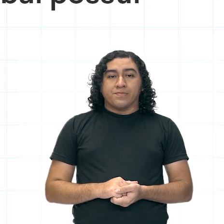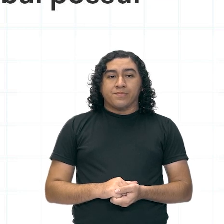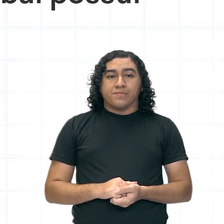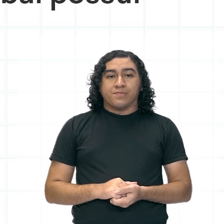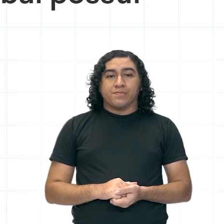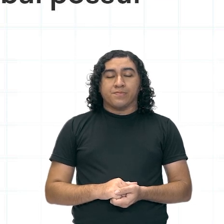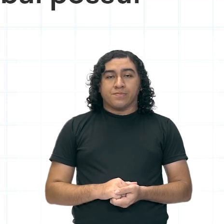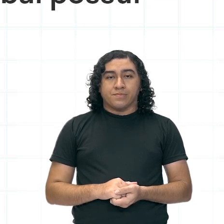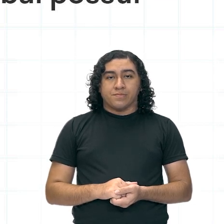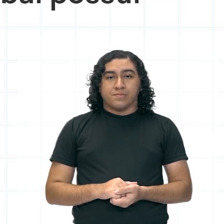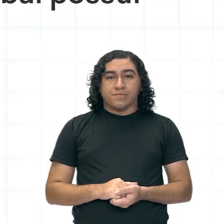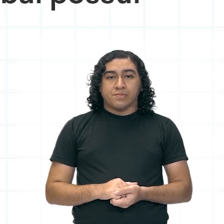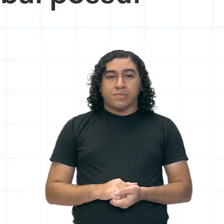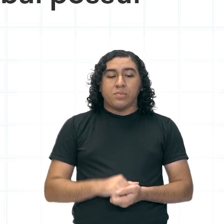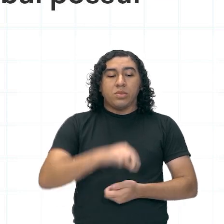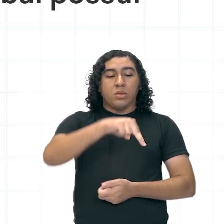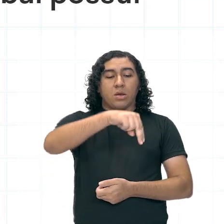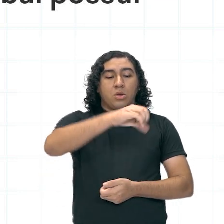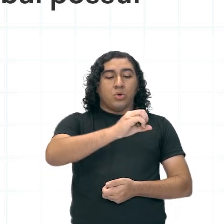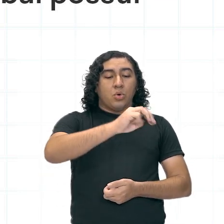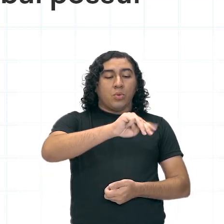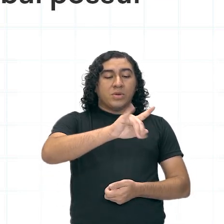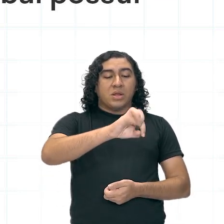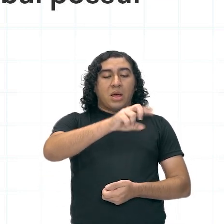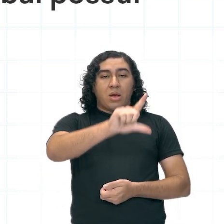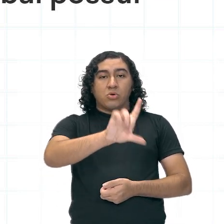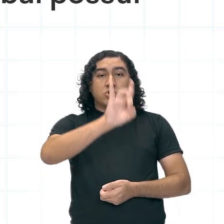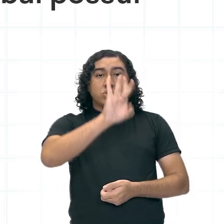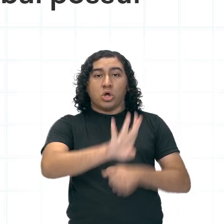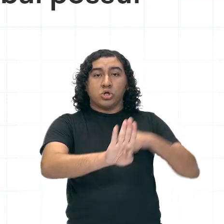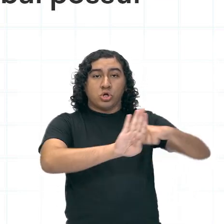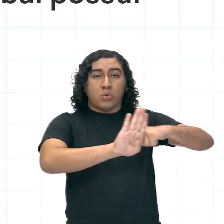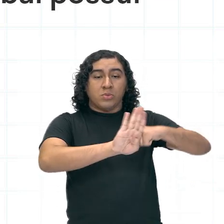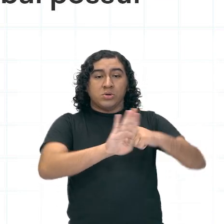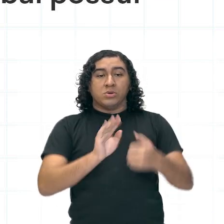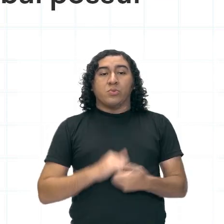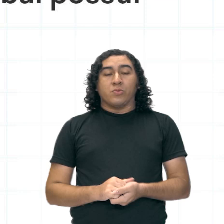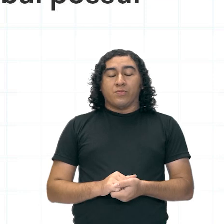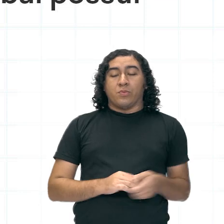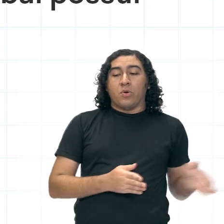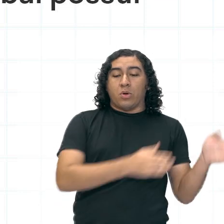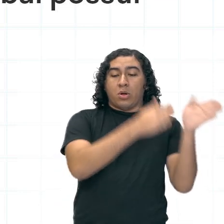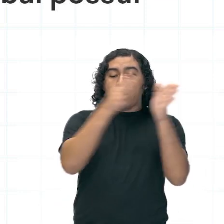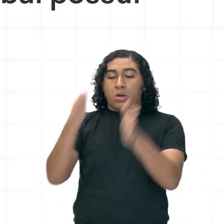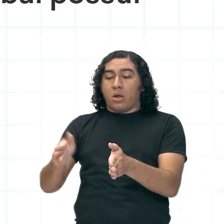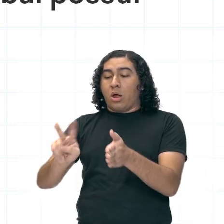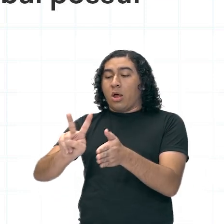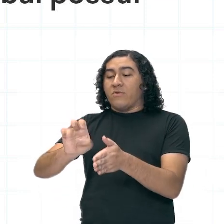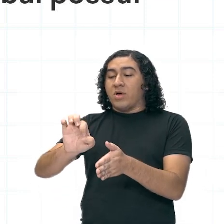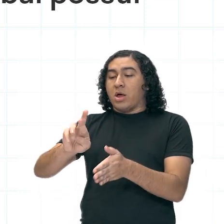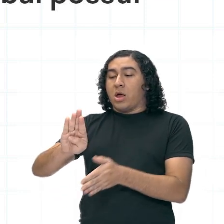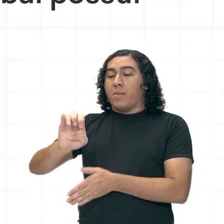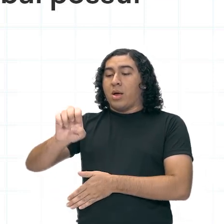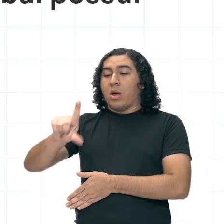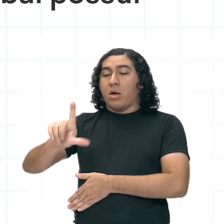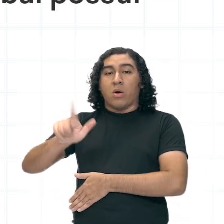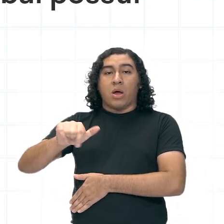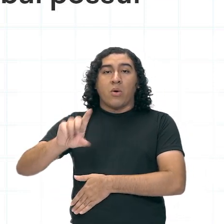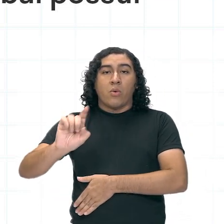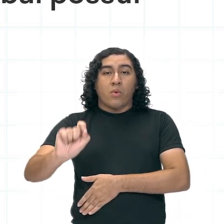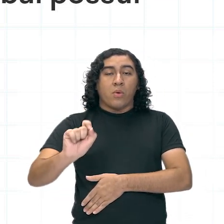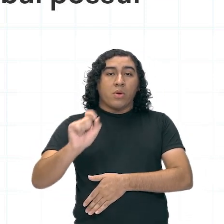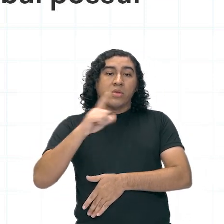nominal, parte nominal, a parte que só vai ter nome. E sintagma verbal, olha só, a parte